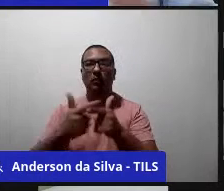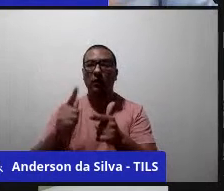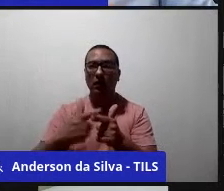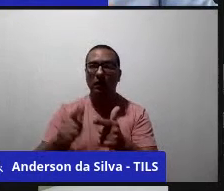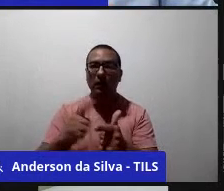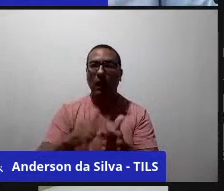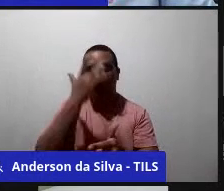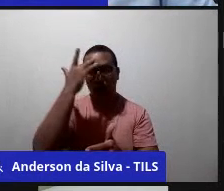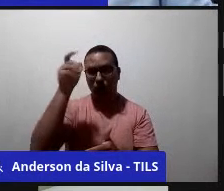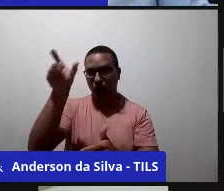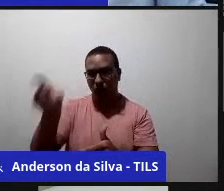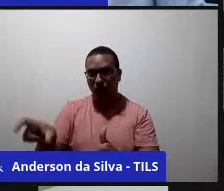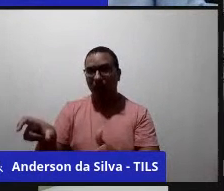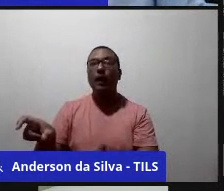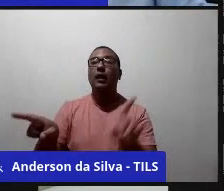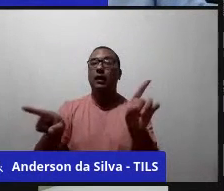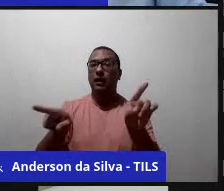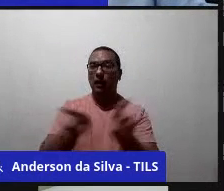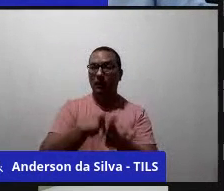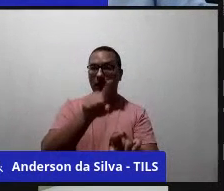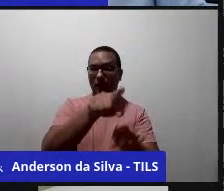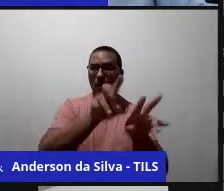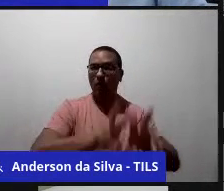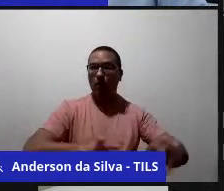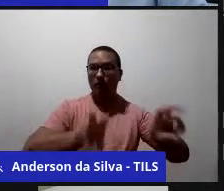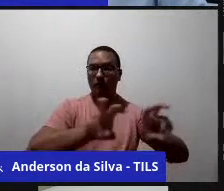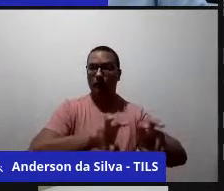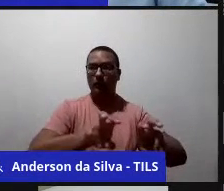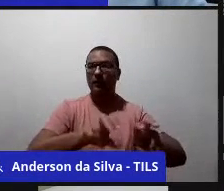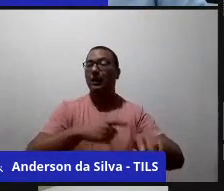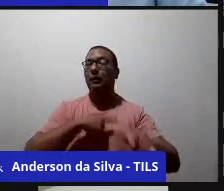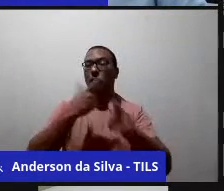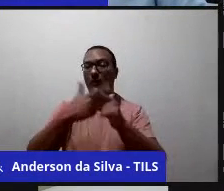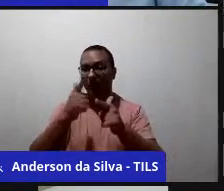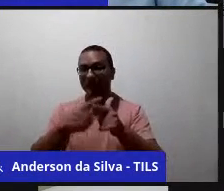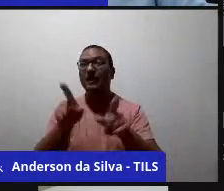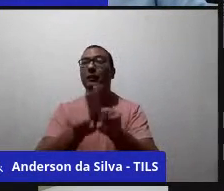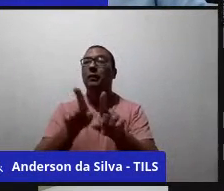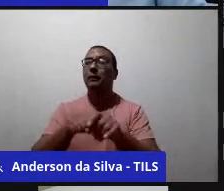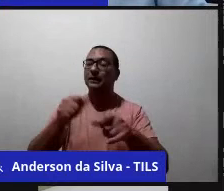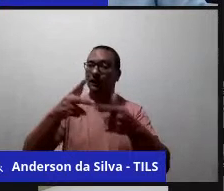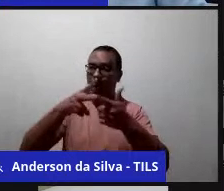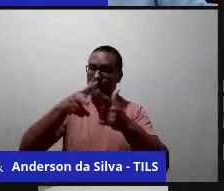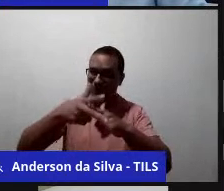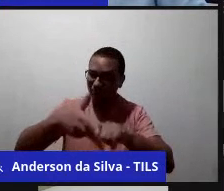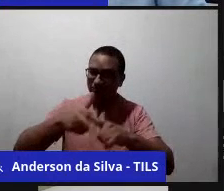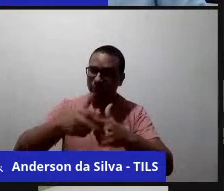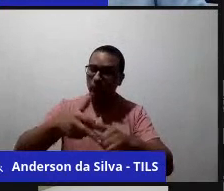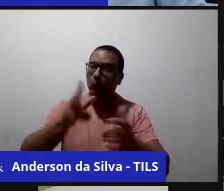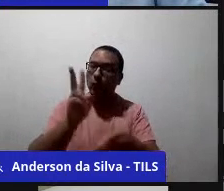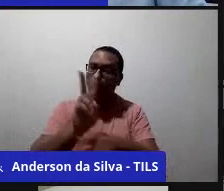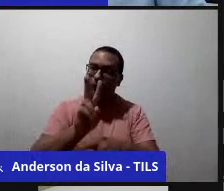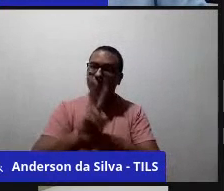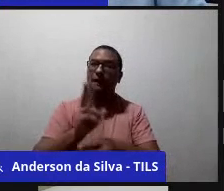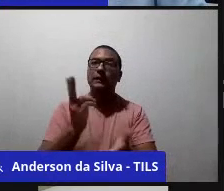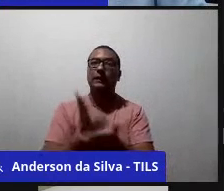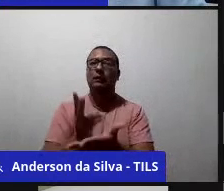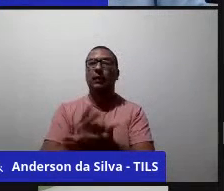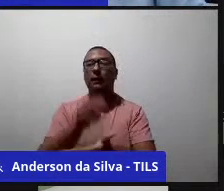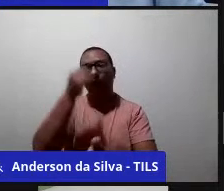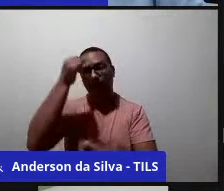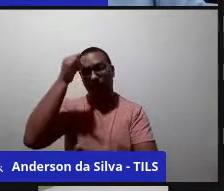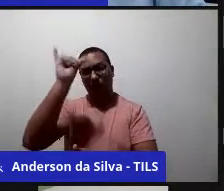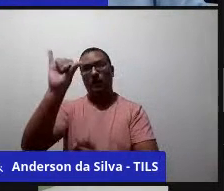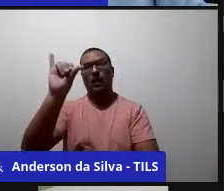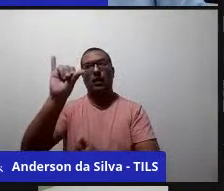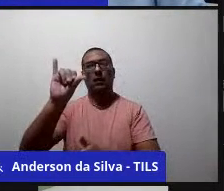operador e máquina. Né? Então, essa manutenção adequada vai provocar um conflito maior entre esses